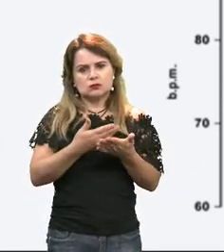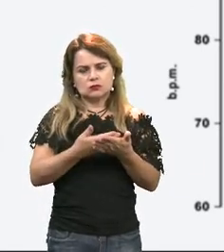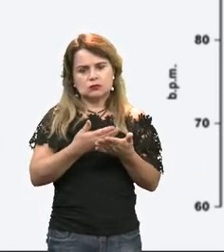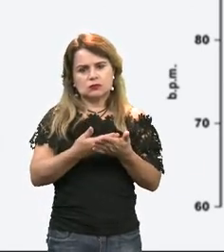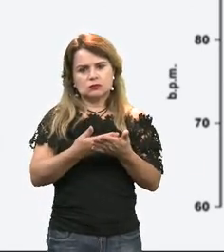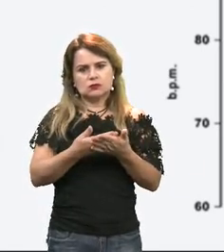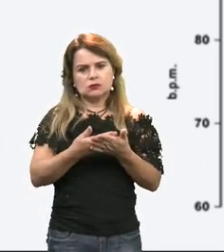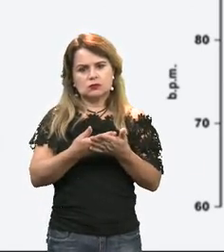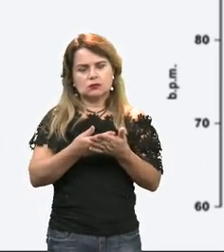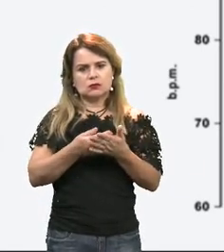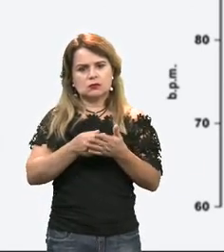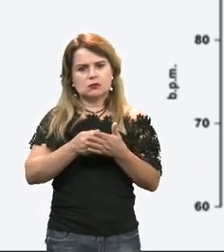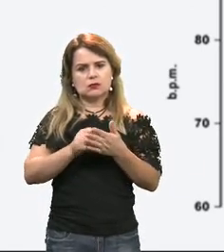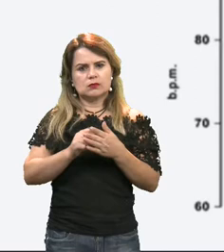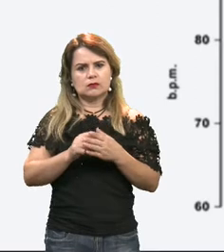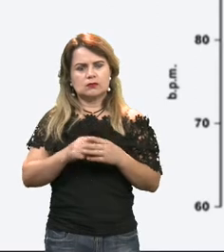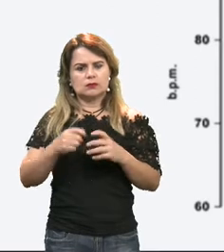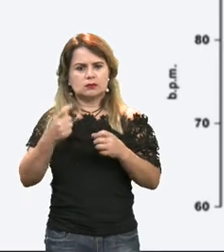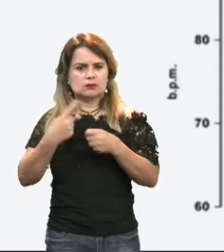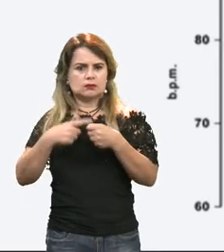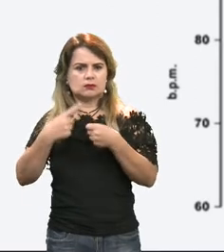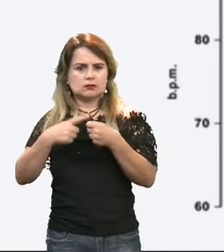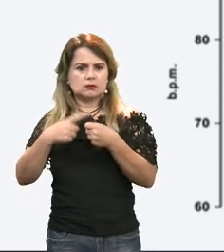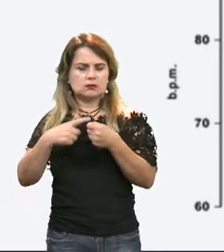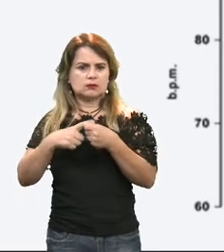onde eu trabalho.